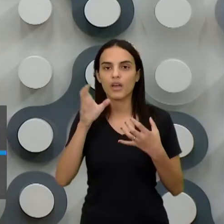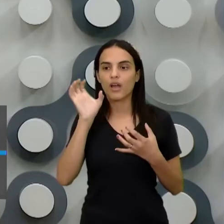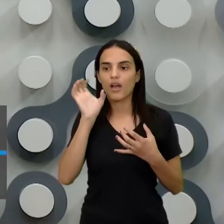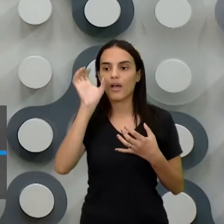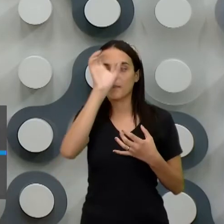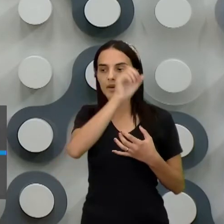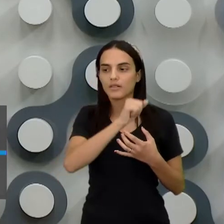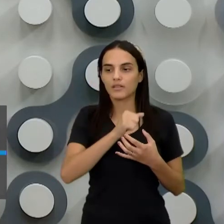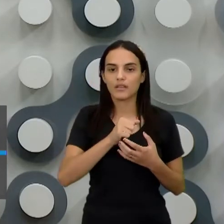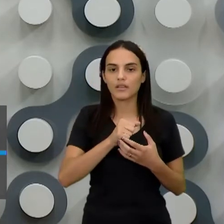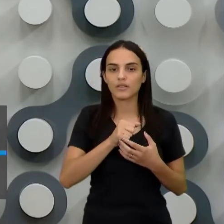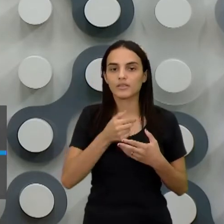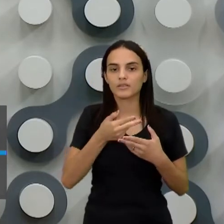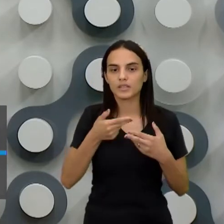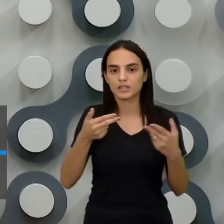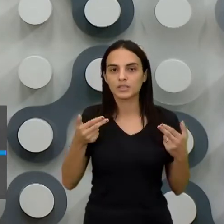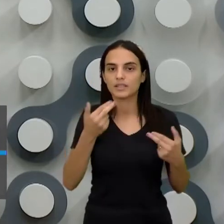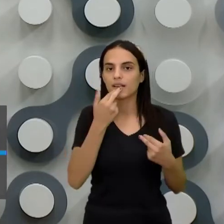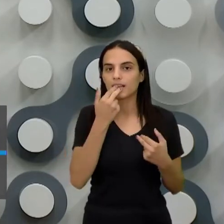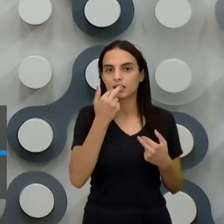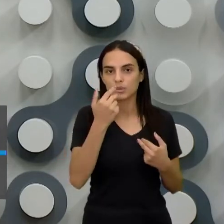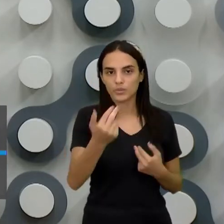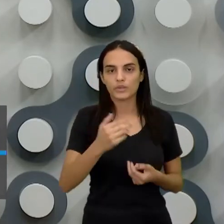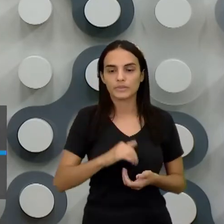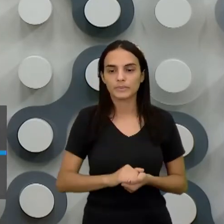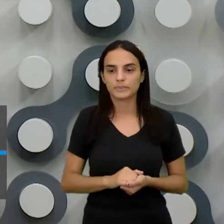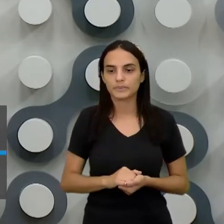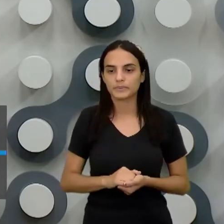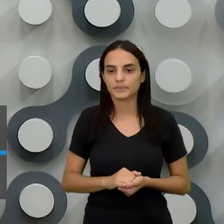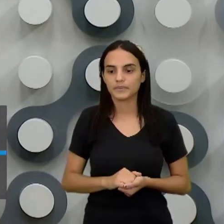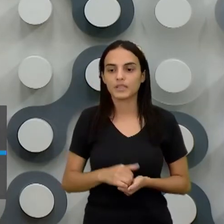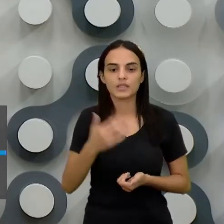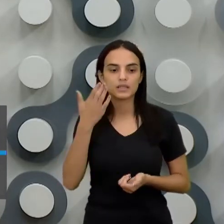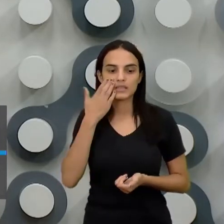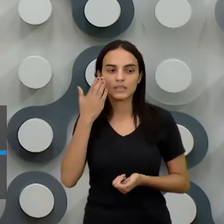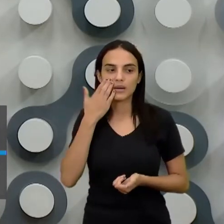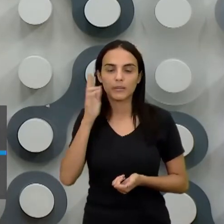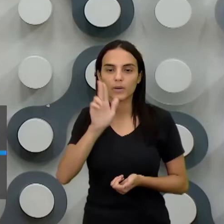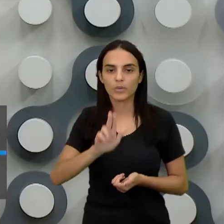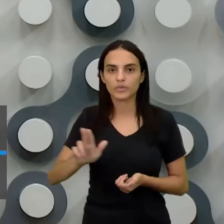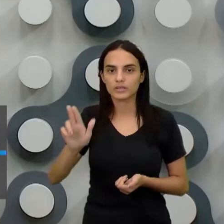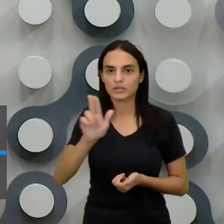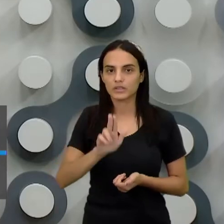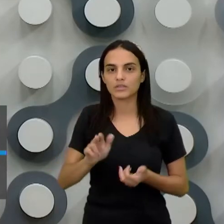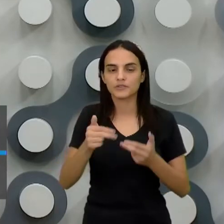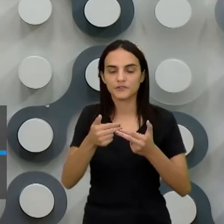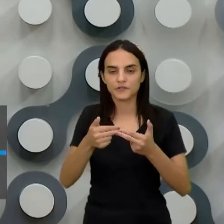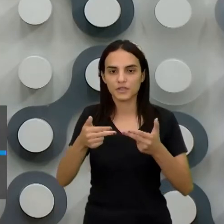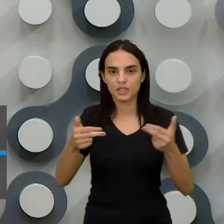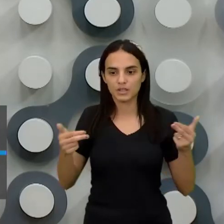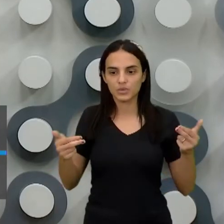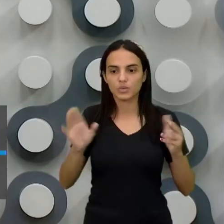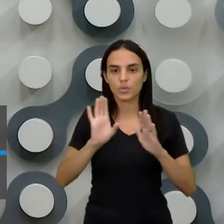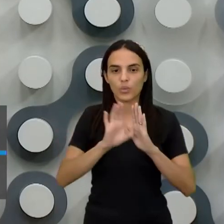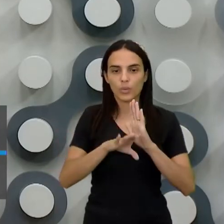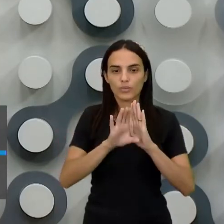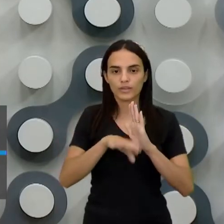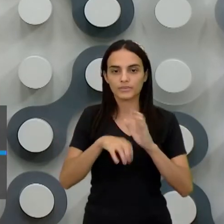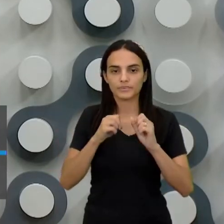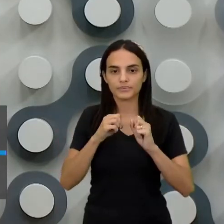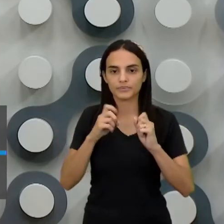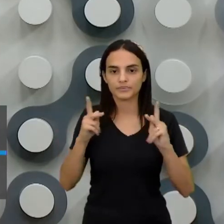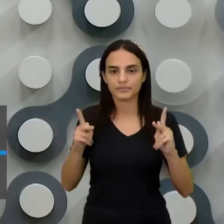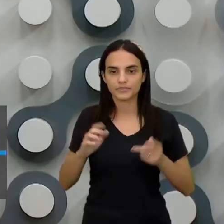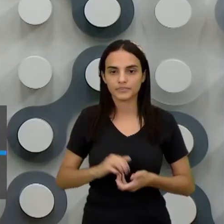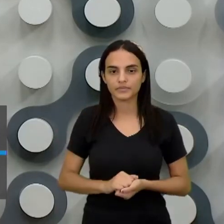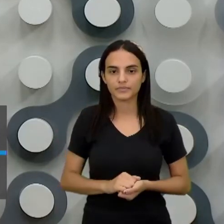da língua para combater o preconceito linguístico e saber utilizar a língua nos diferentes contextos, ok?